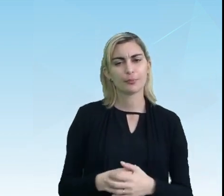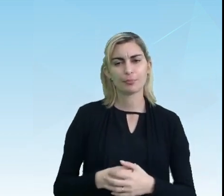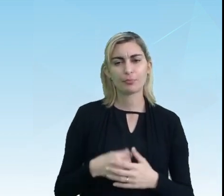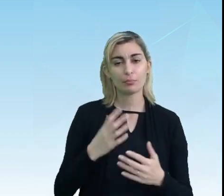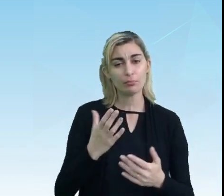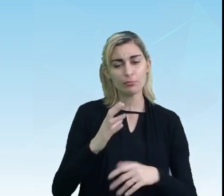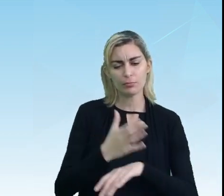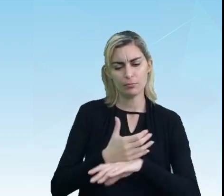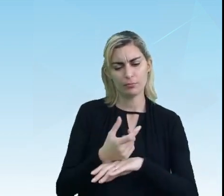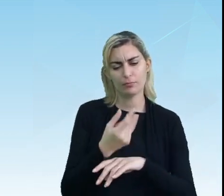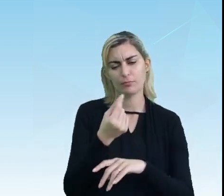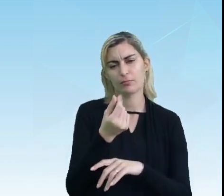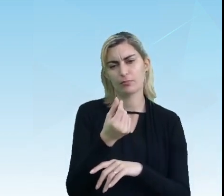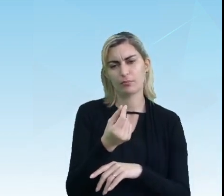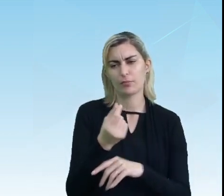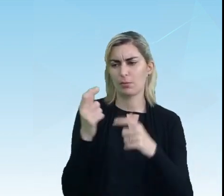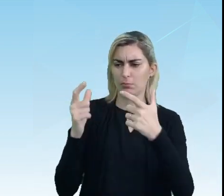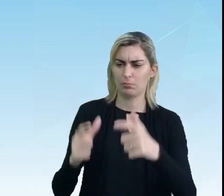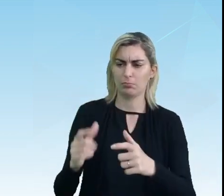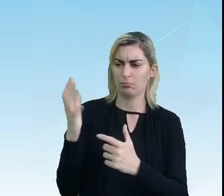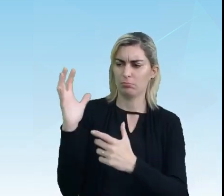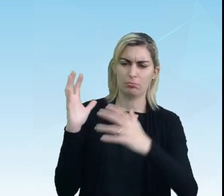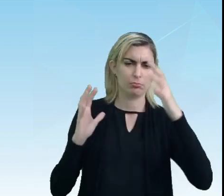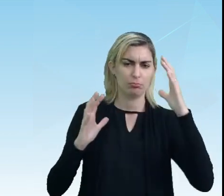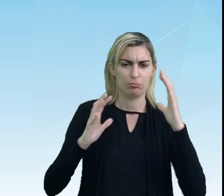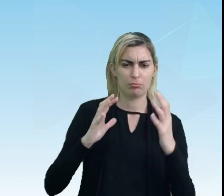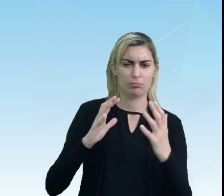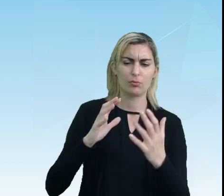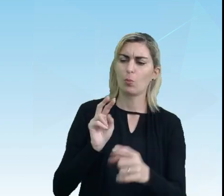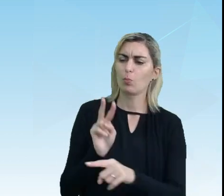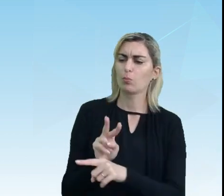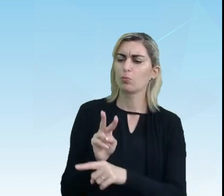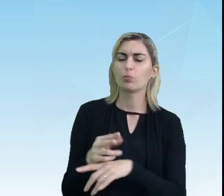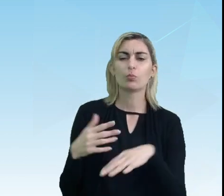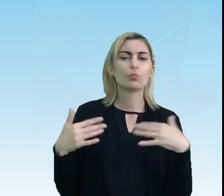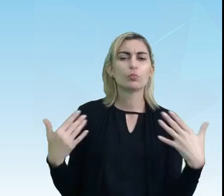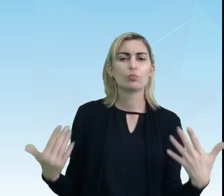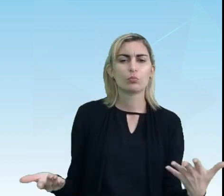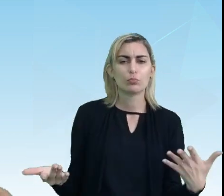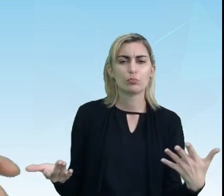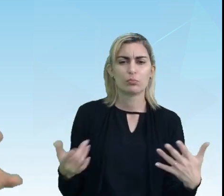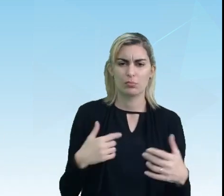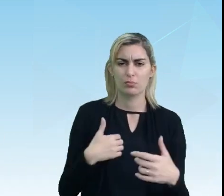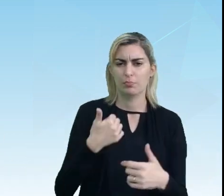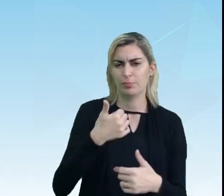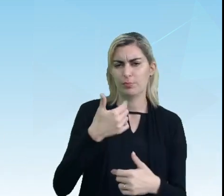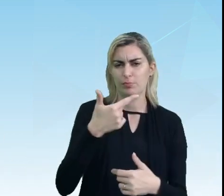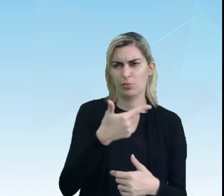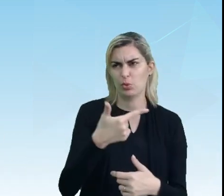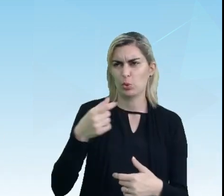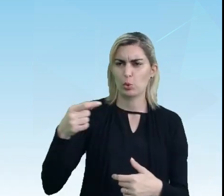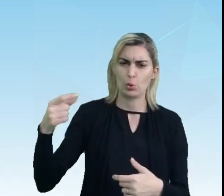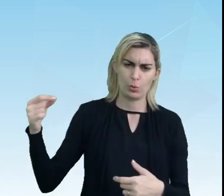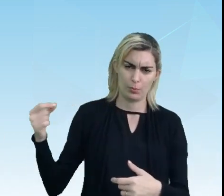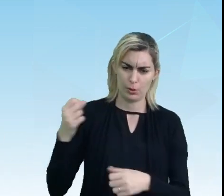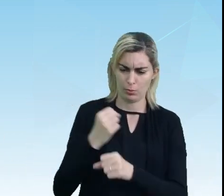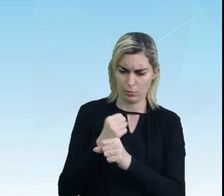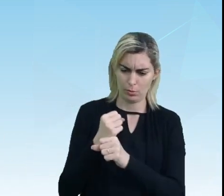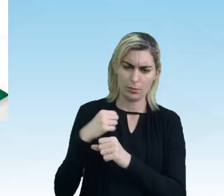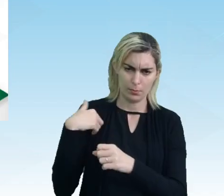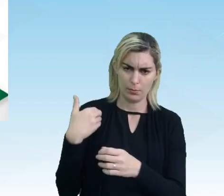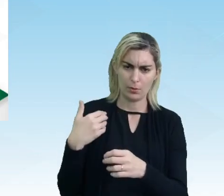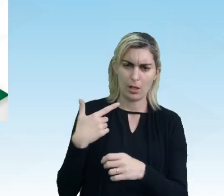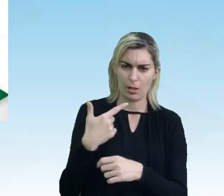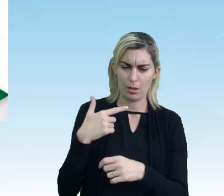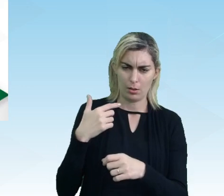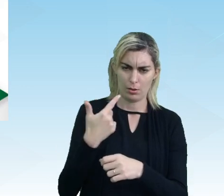Então, capitalismo e meio ambiente, quais são as preocupações crescentes? Bom, desde os anos 2000 para cá, houve uma